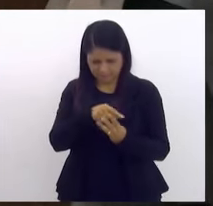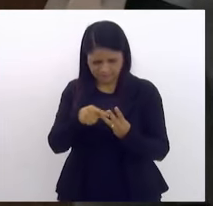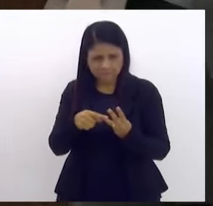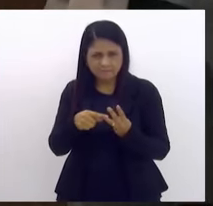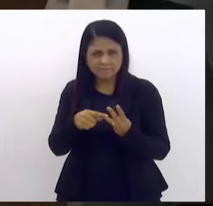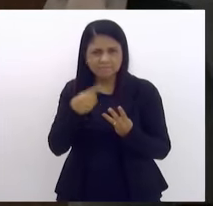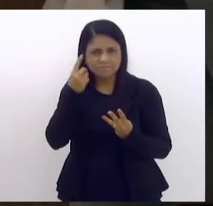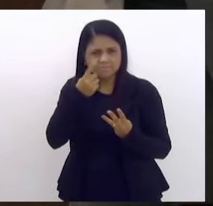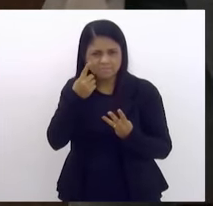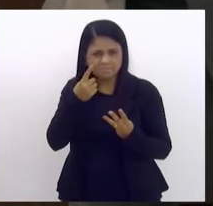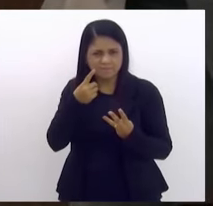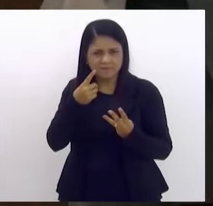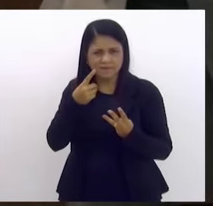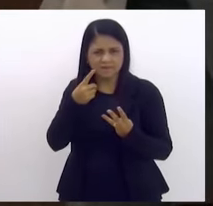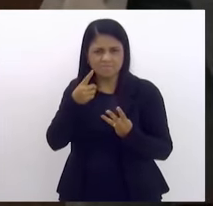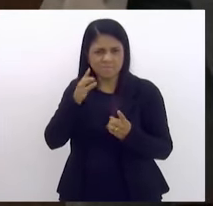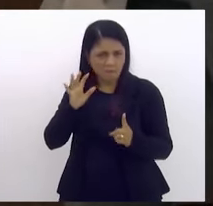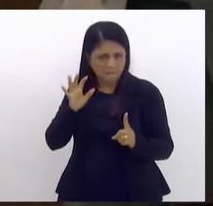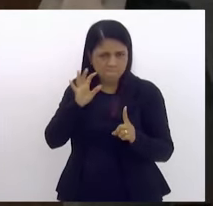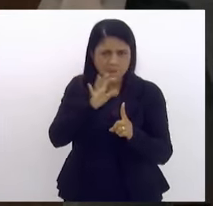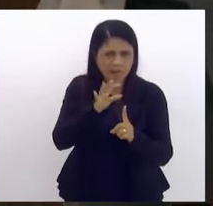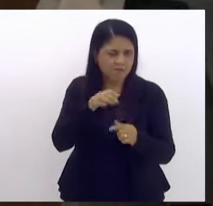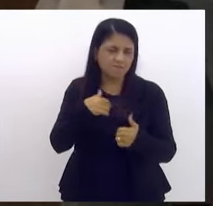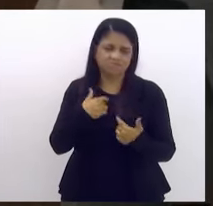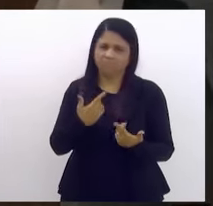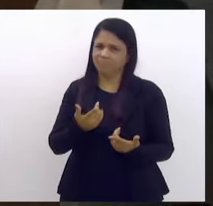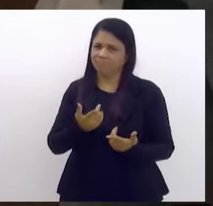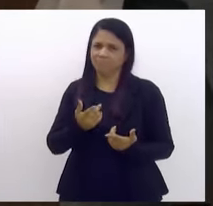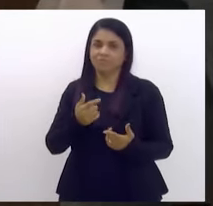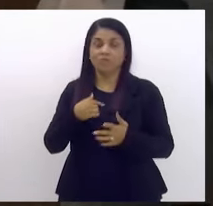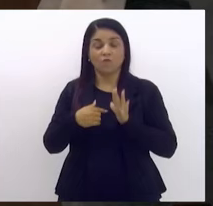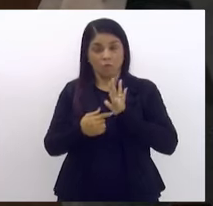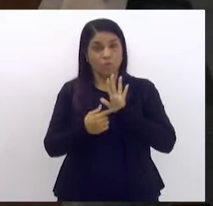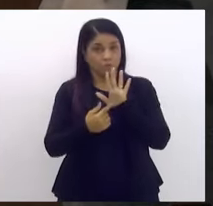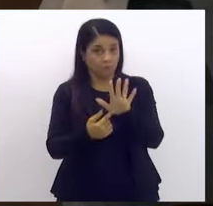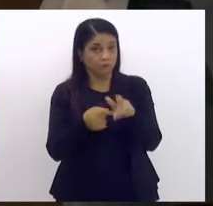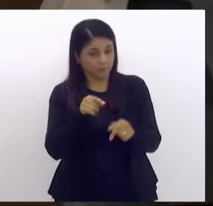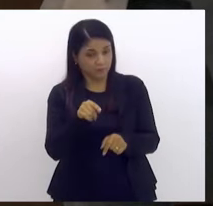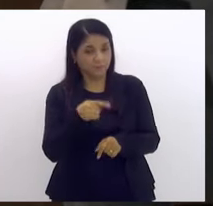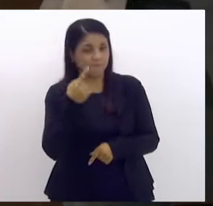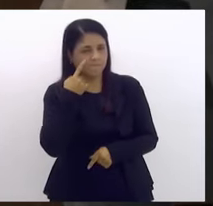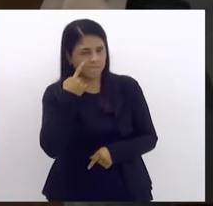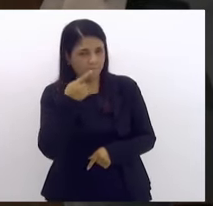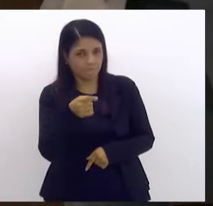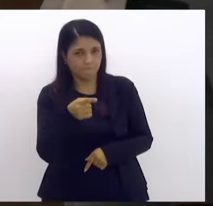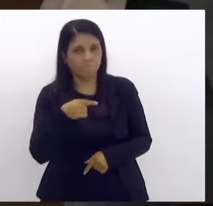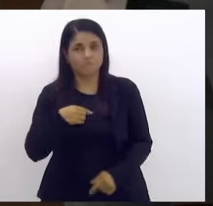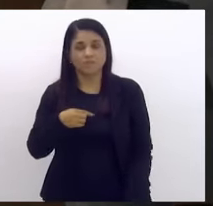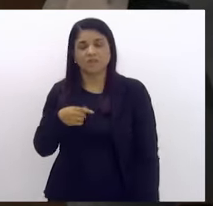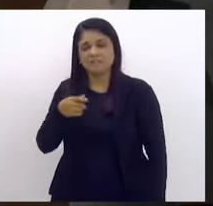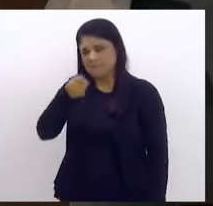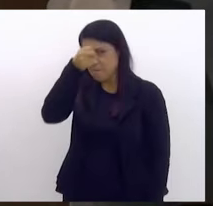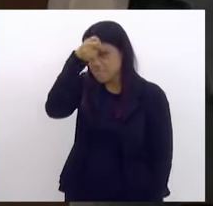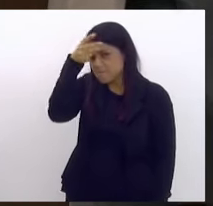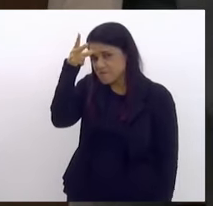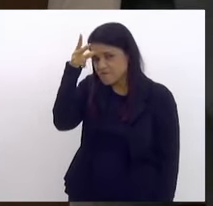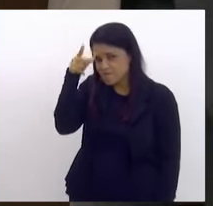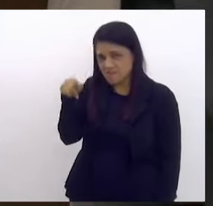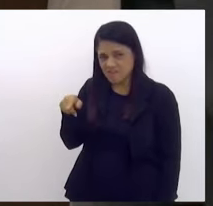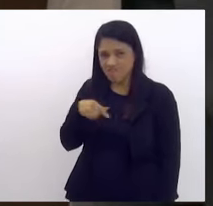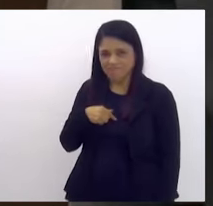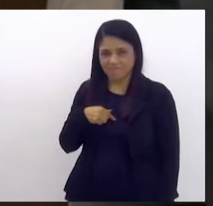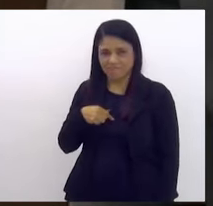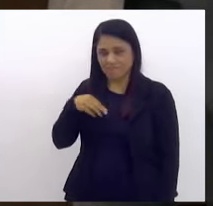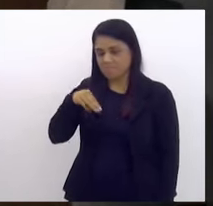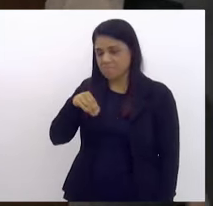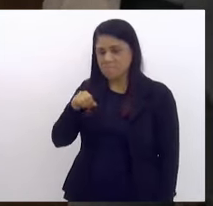uma injustiça. Agora eu quero mostrar aqui, presidente, o que que esse mimadinho está defendendo?